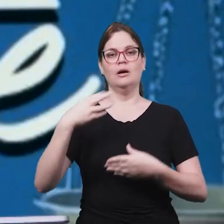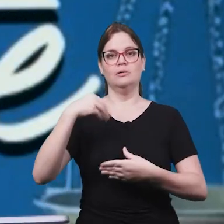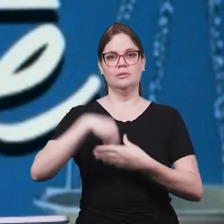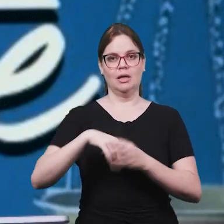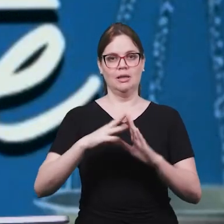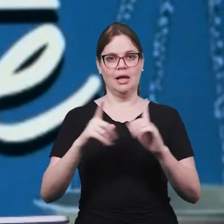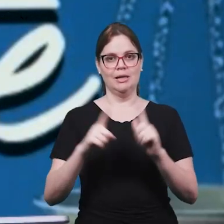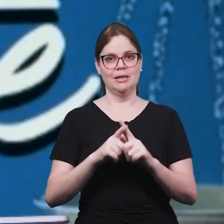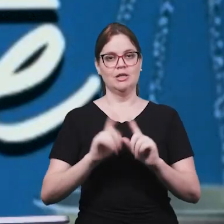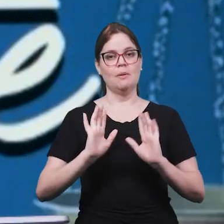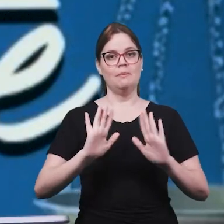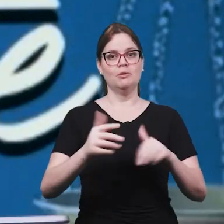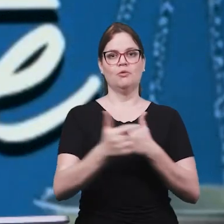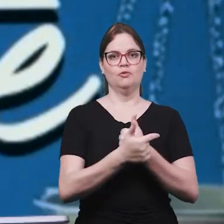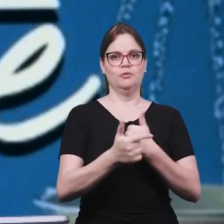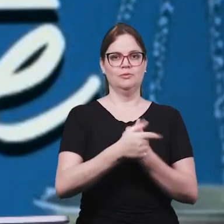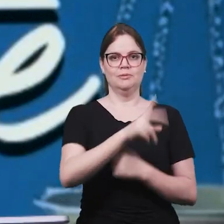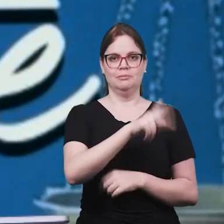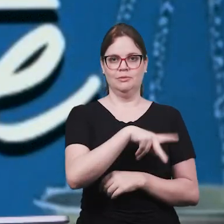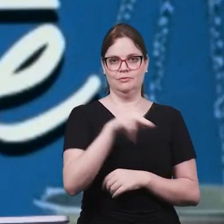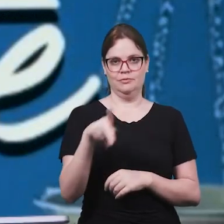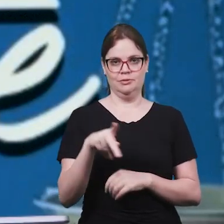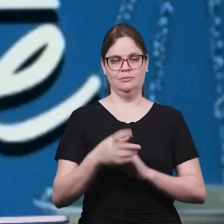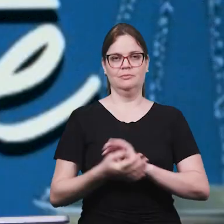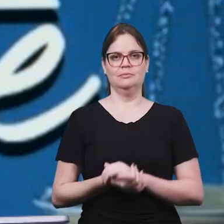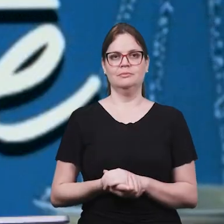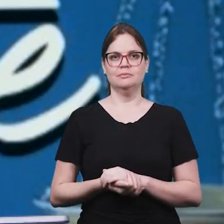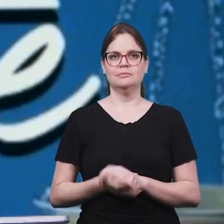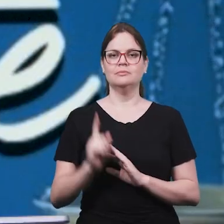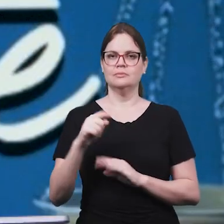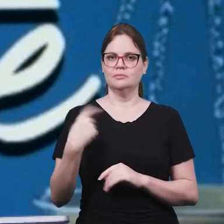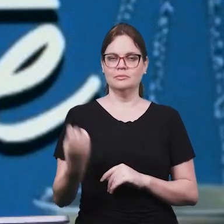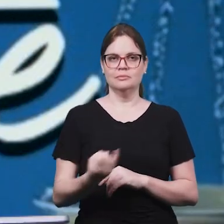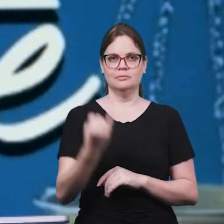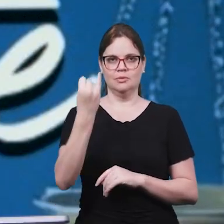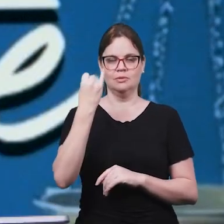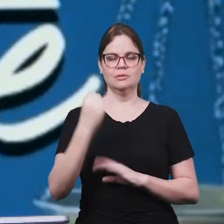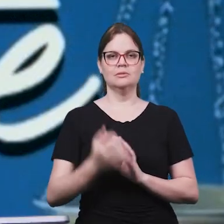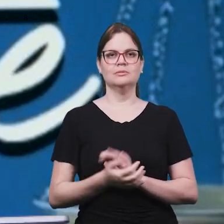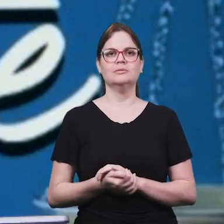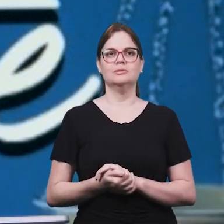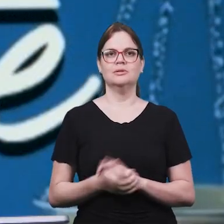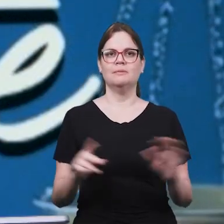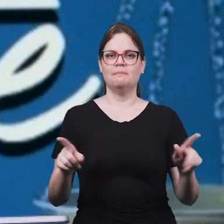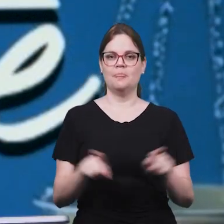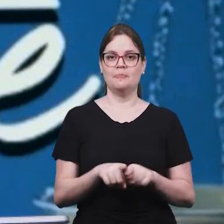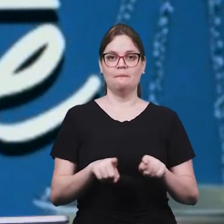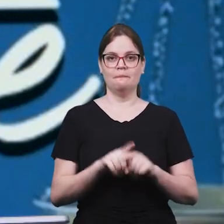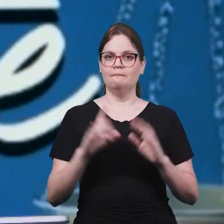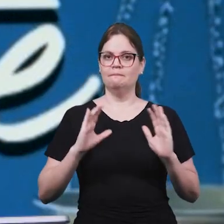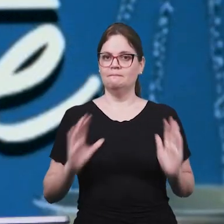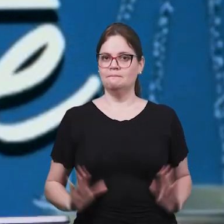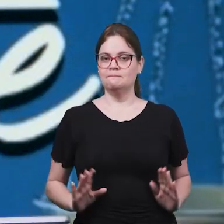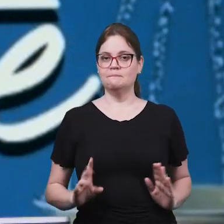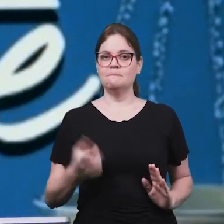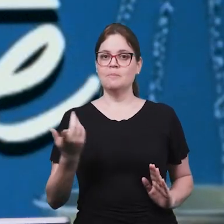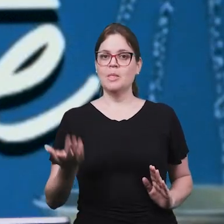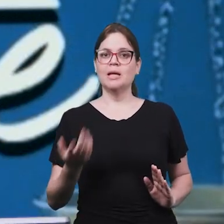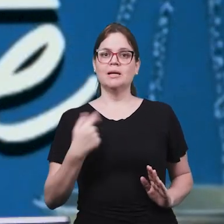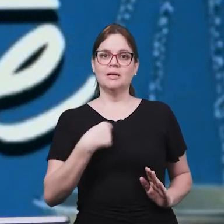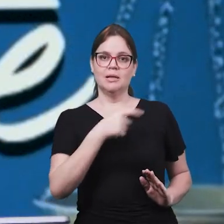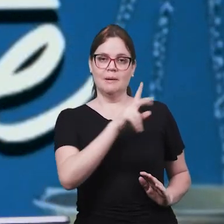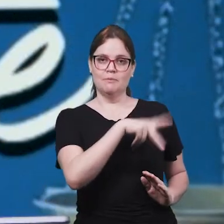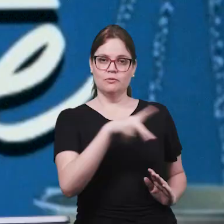das professoras de classe com relação à igreja. Isso é um aspecto muito importante de comportamento que a igreja quer ver